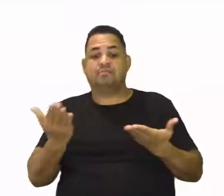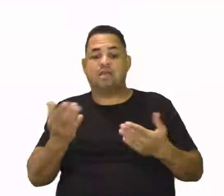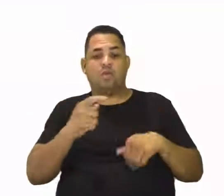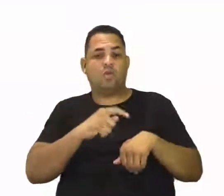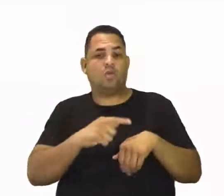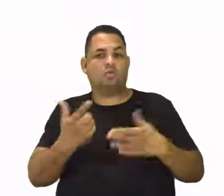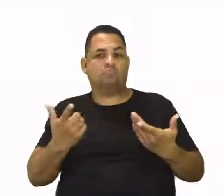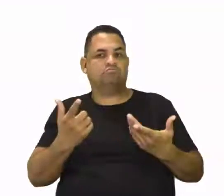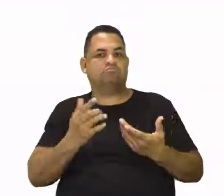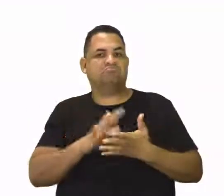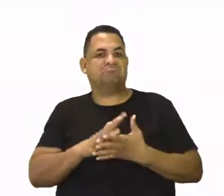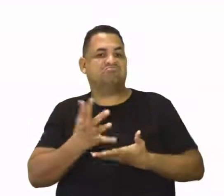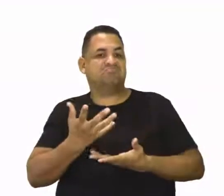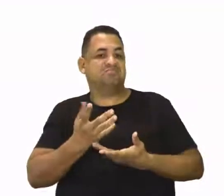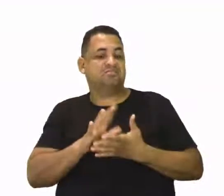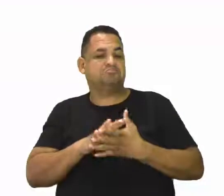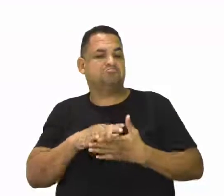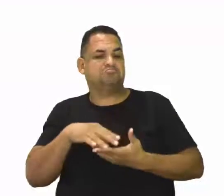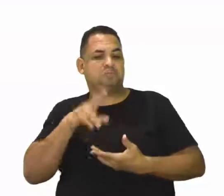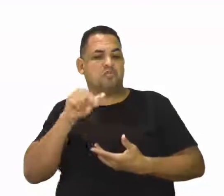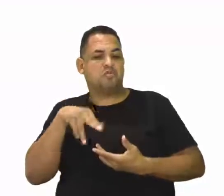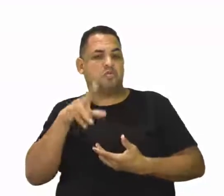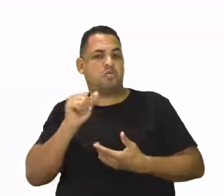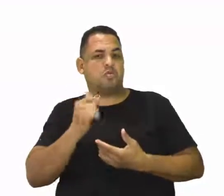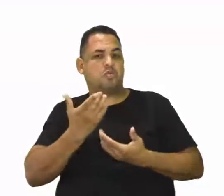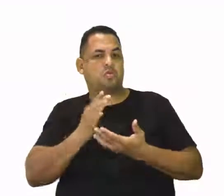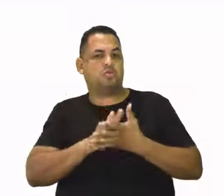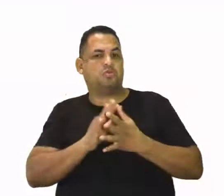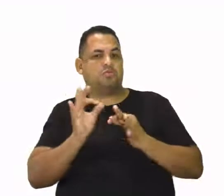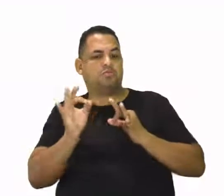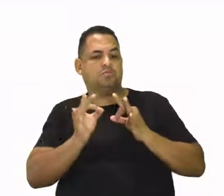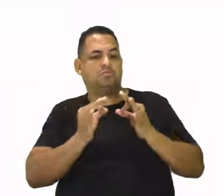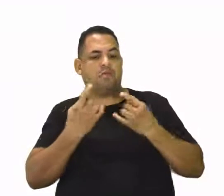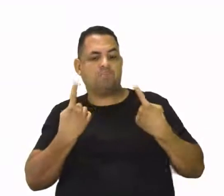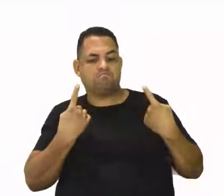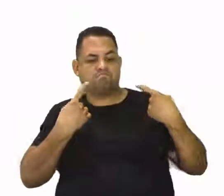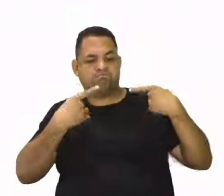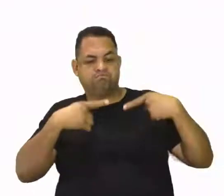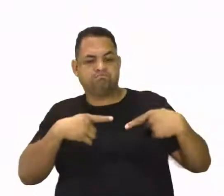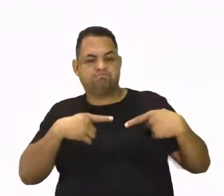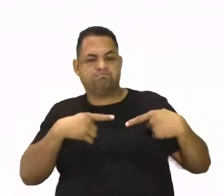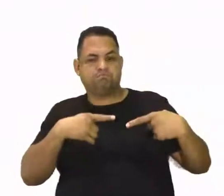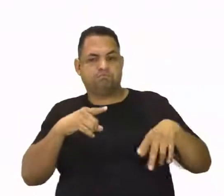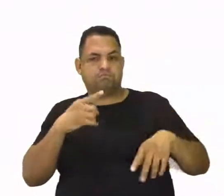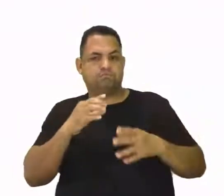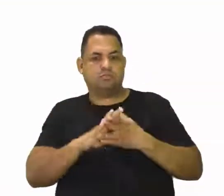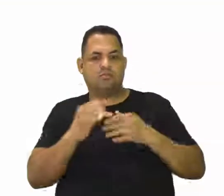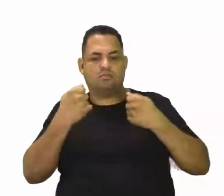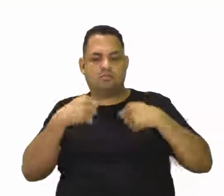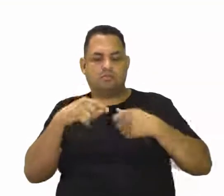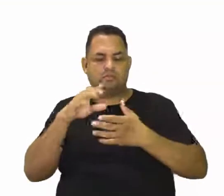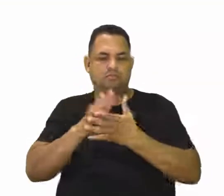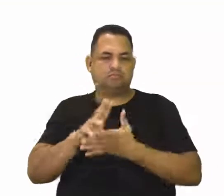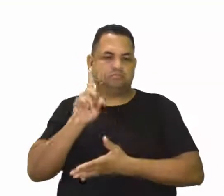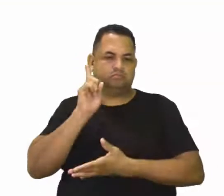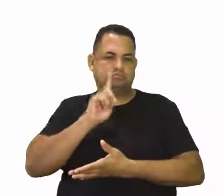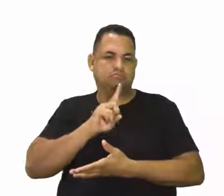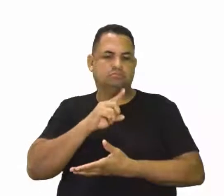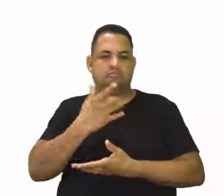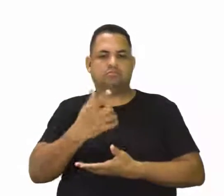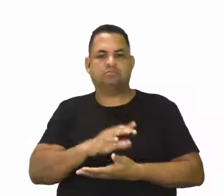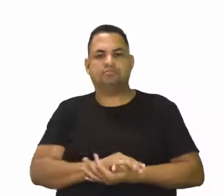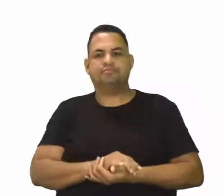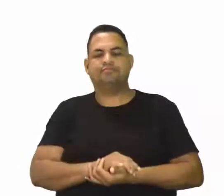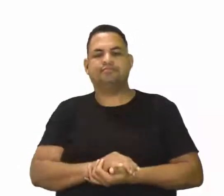enquanto se atreve a estabeleceu uma guerra contra o poderio norte-americano